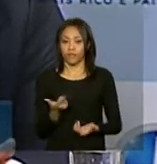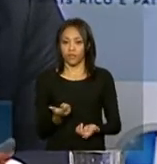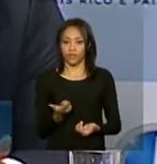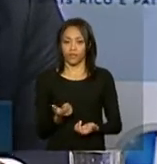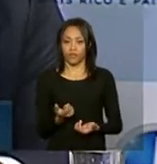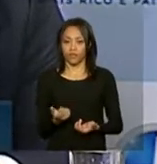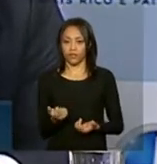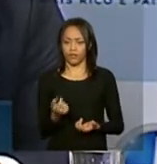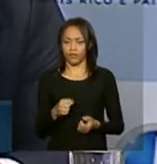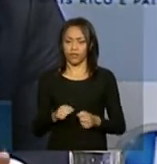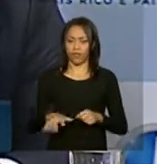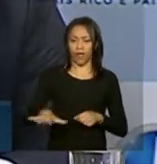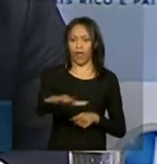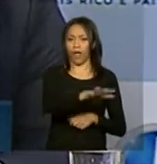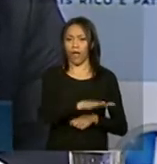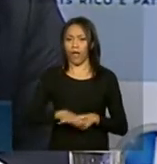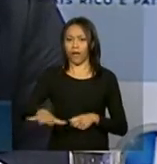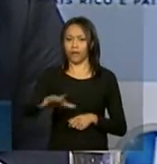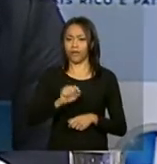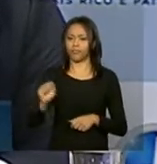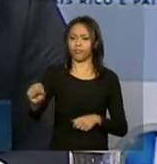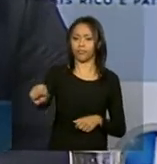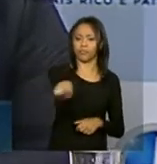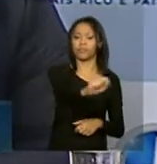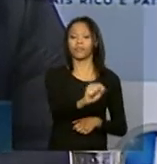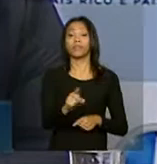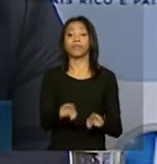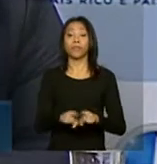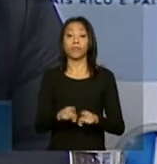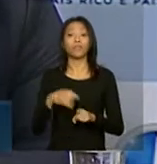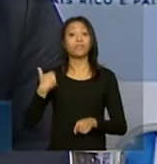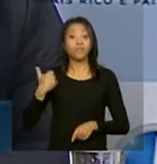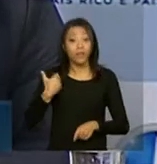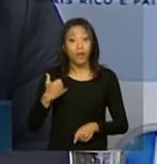distribuição geográfica, de distribuição etária, né,